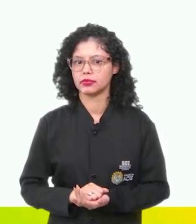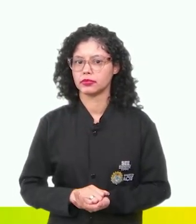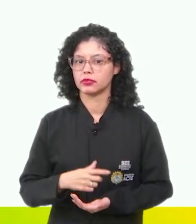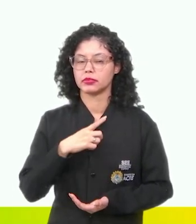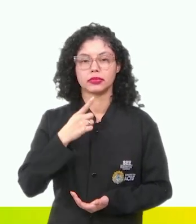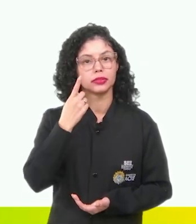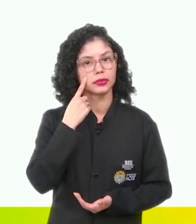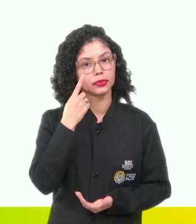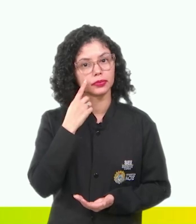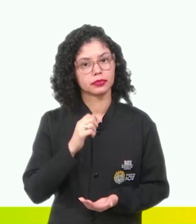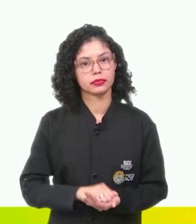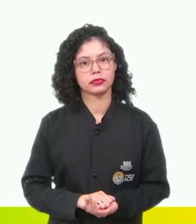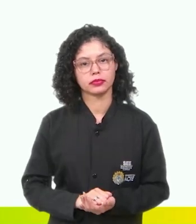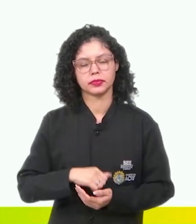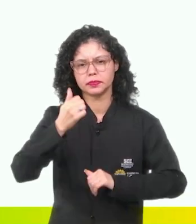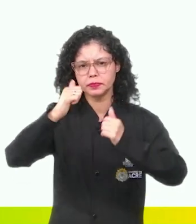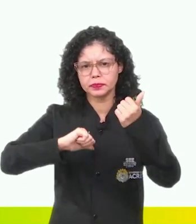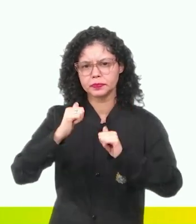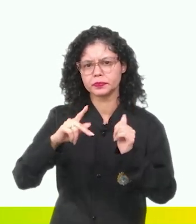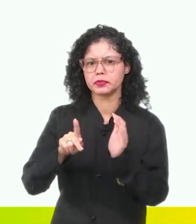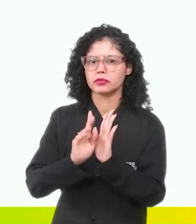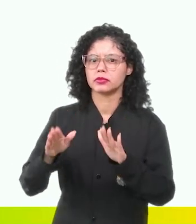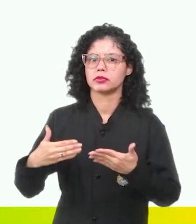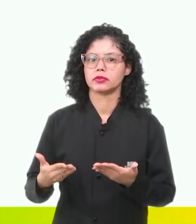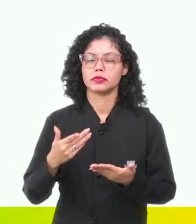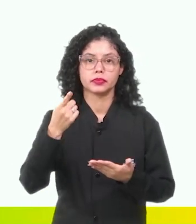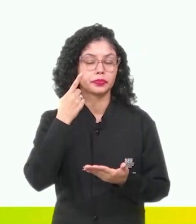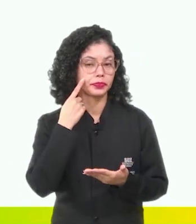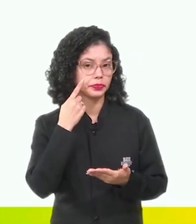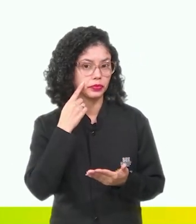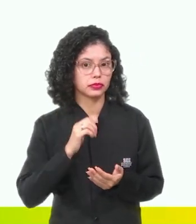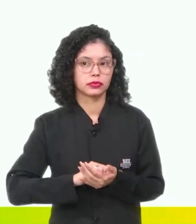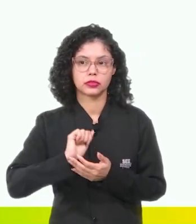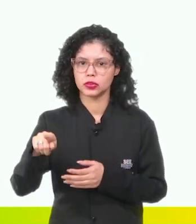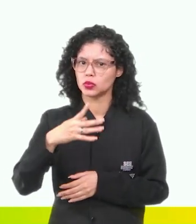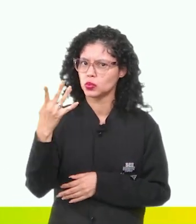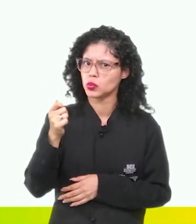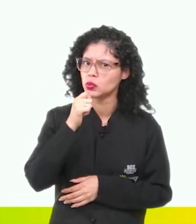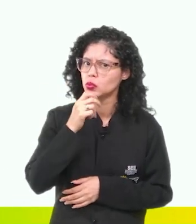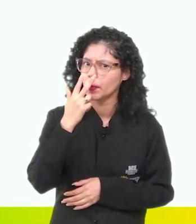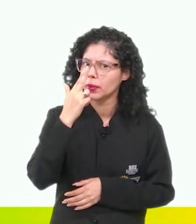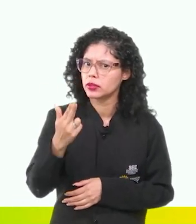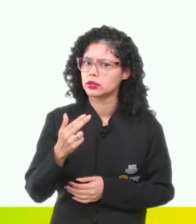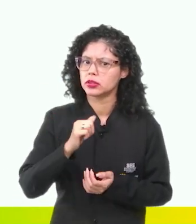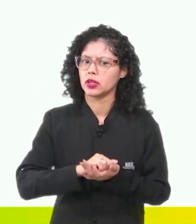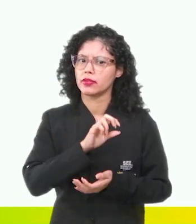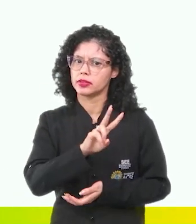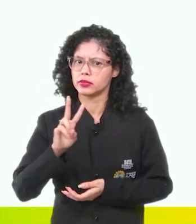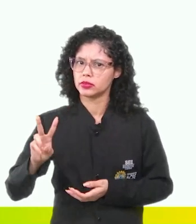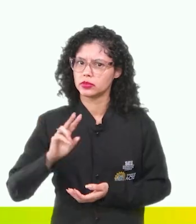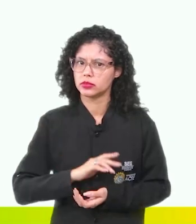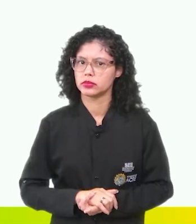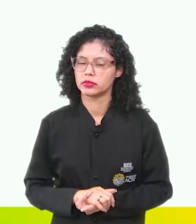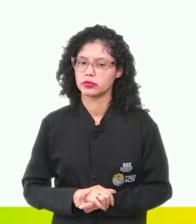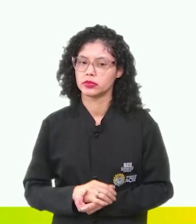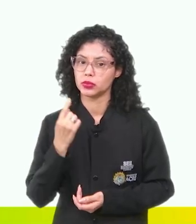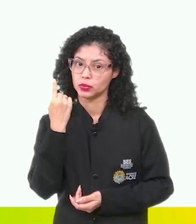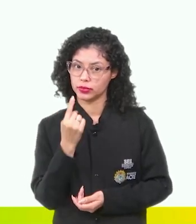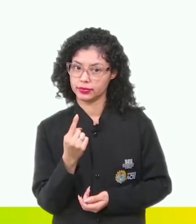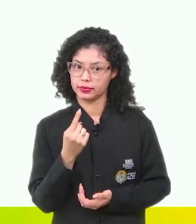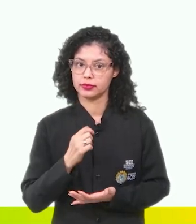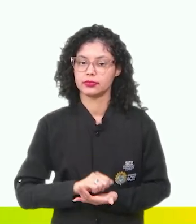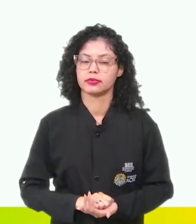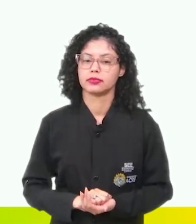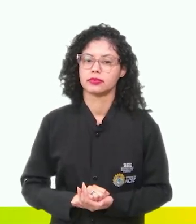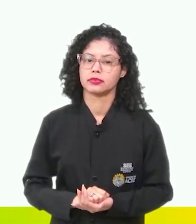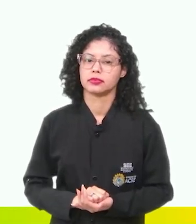cálculo e vai analisar. Olhando aqui em cima, quantas vezes está aparecendo Vzão, Vzão? Uma vez, né?